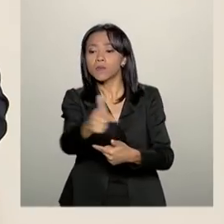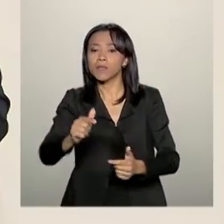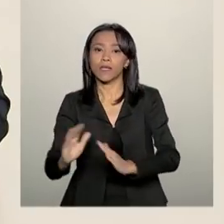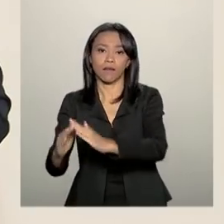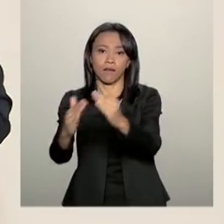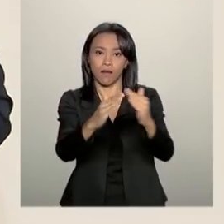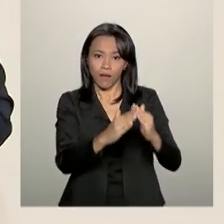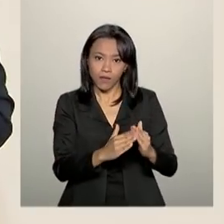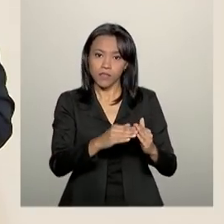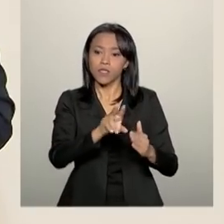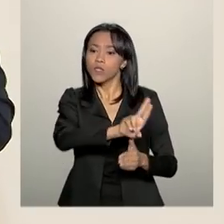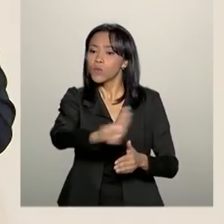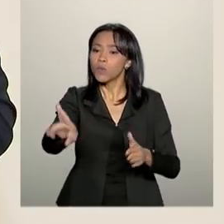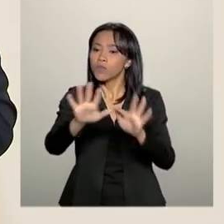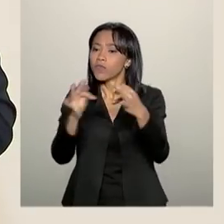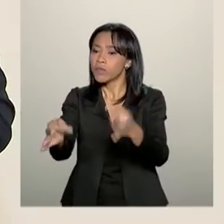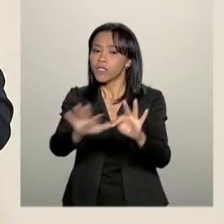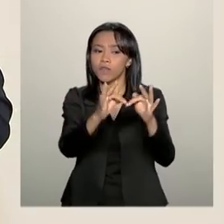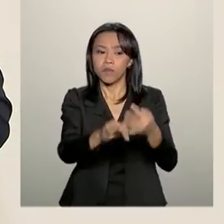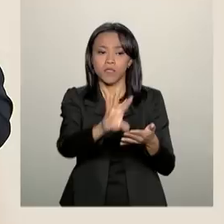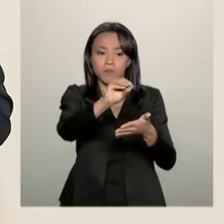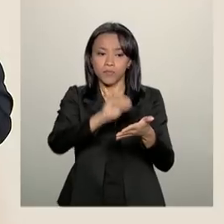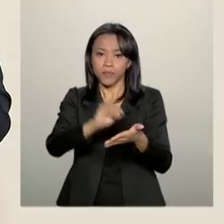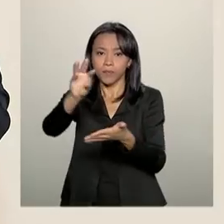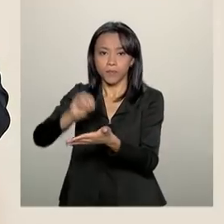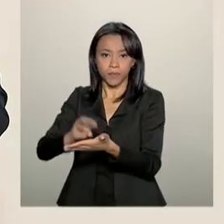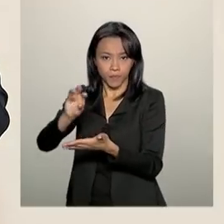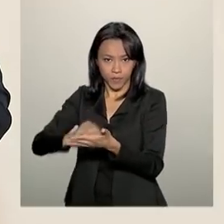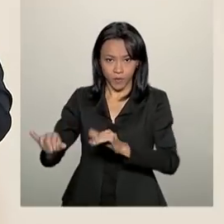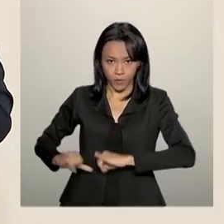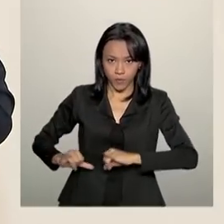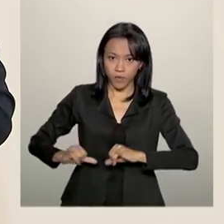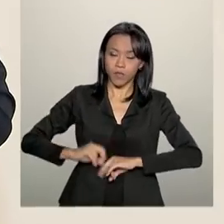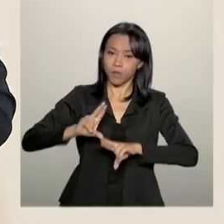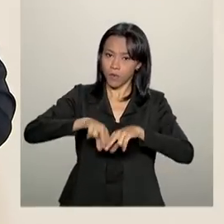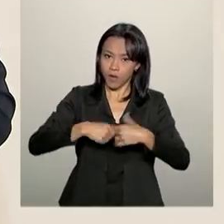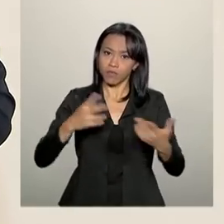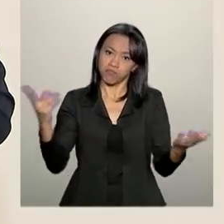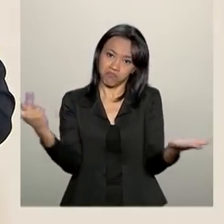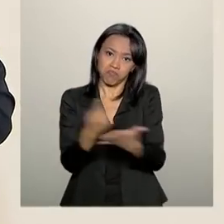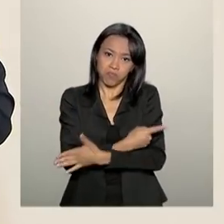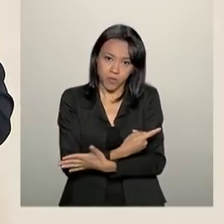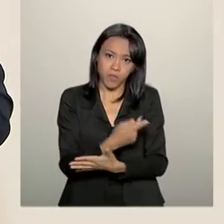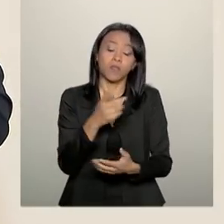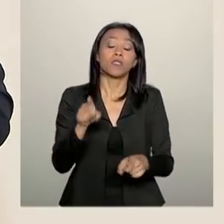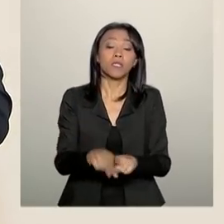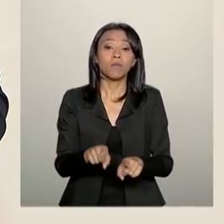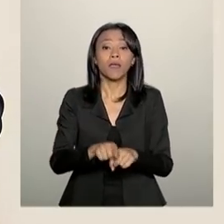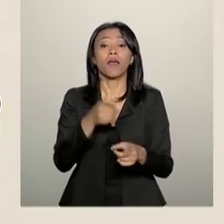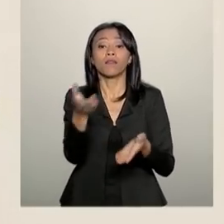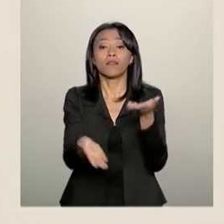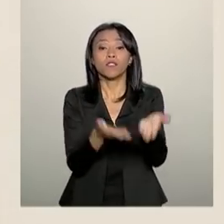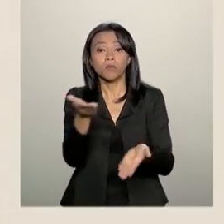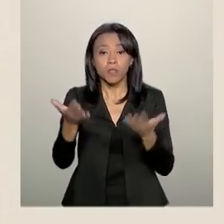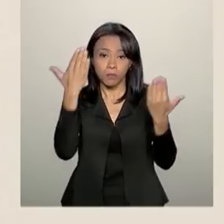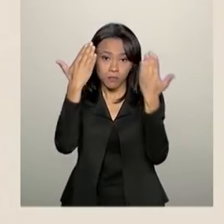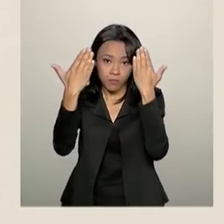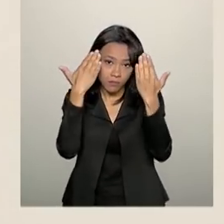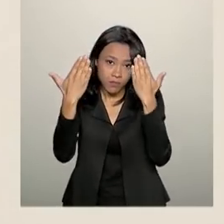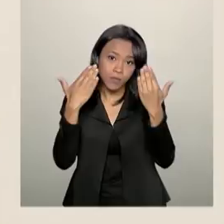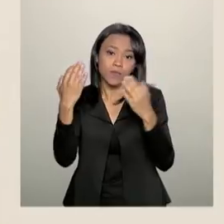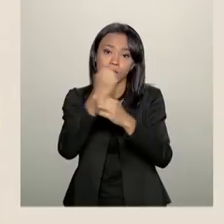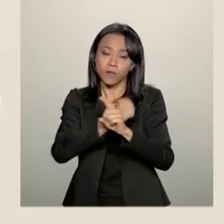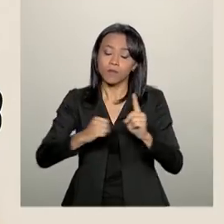e cadastrando famílias afetadas. Fornecimento de atendimento psicossocial aos atingidos